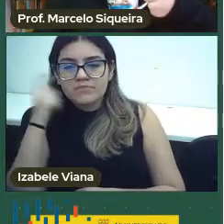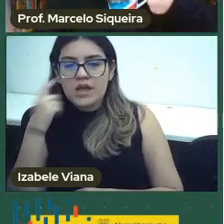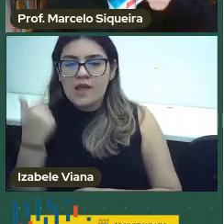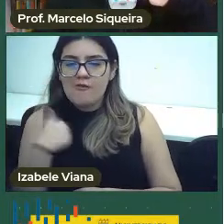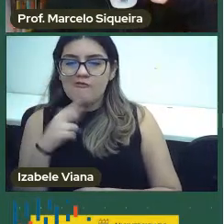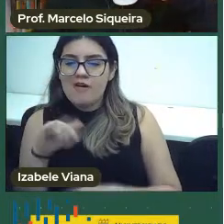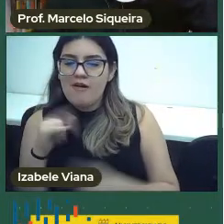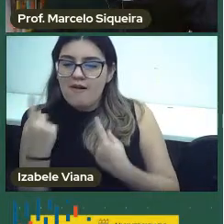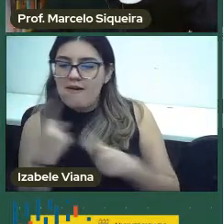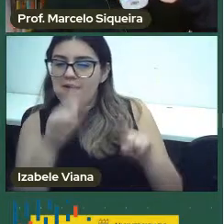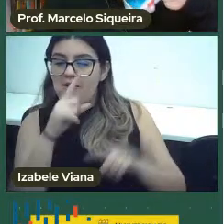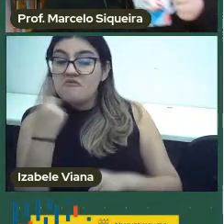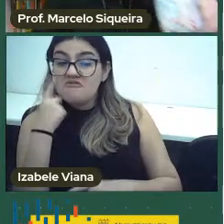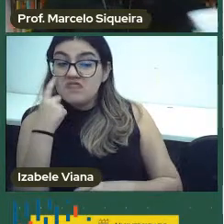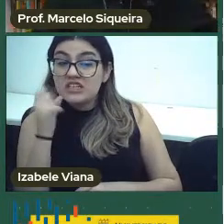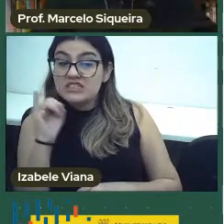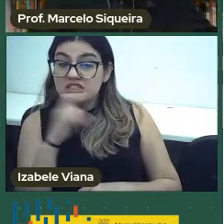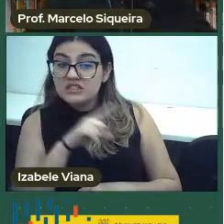inteligentes.